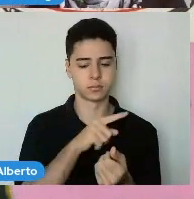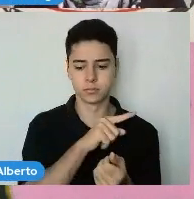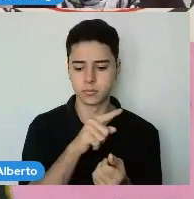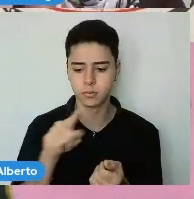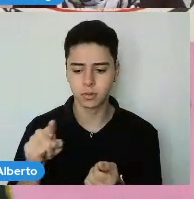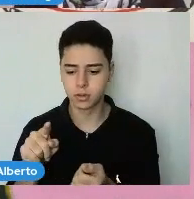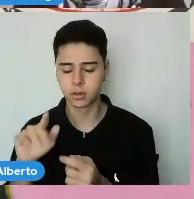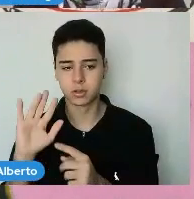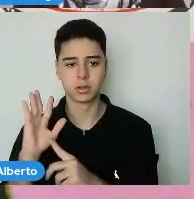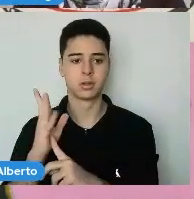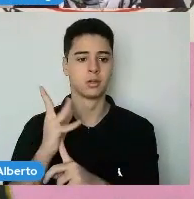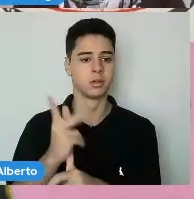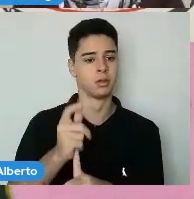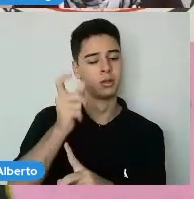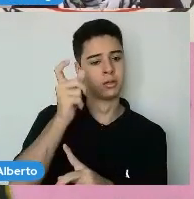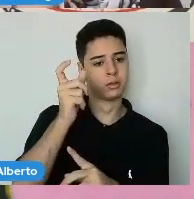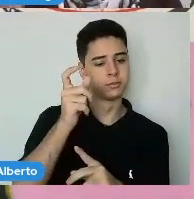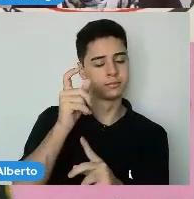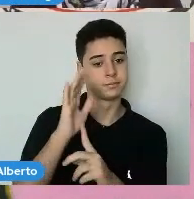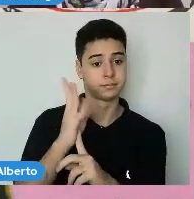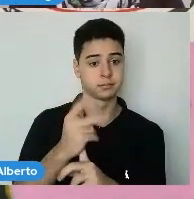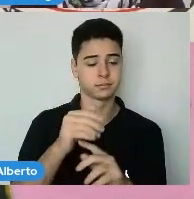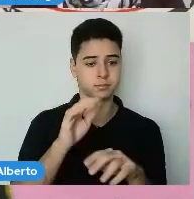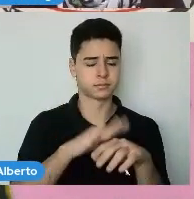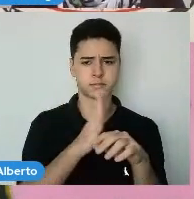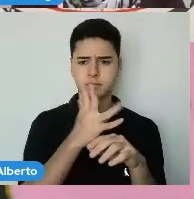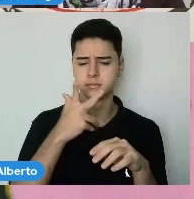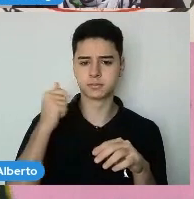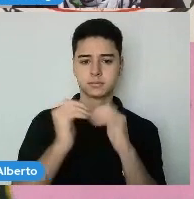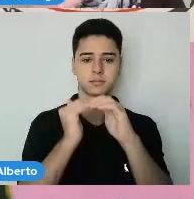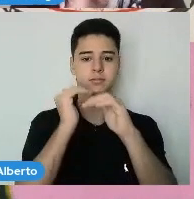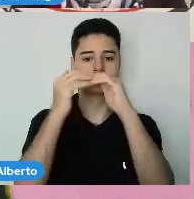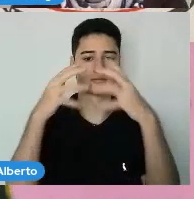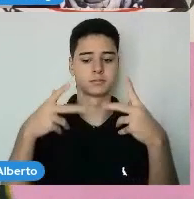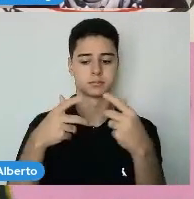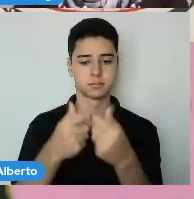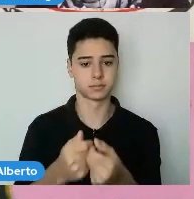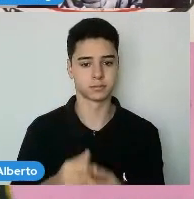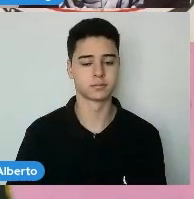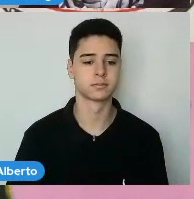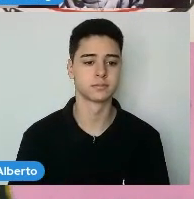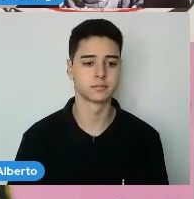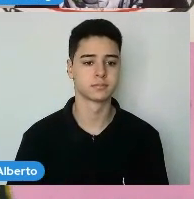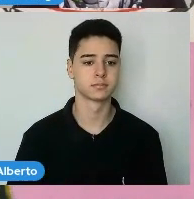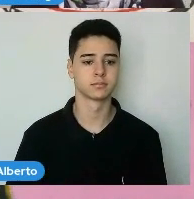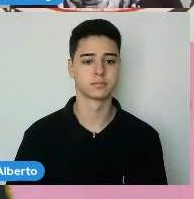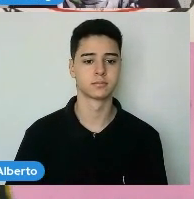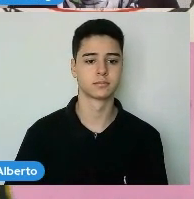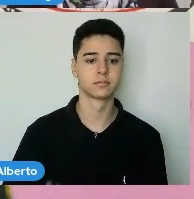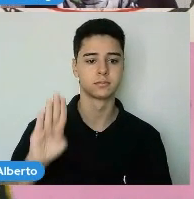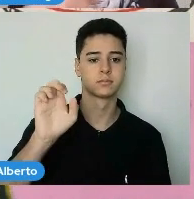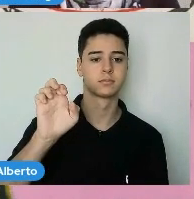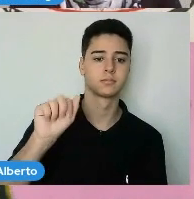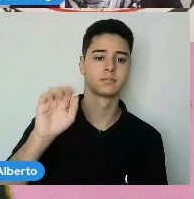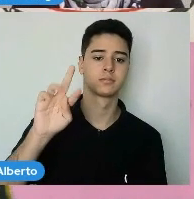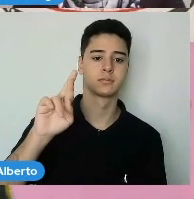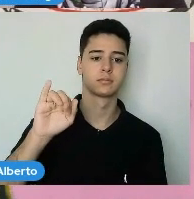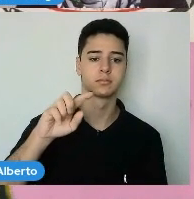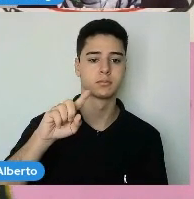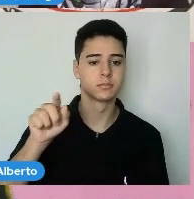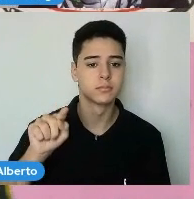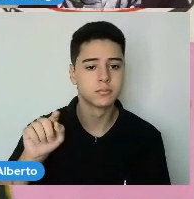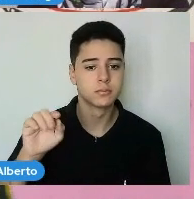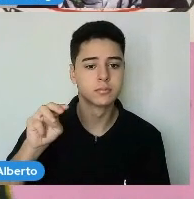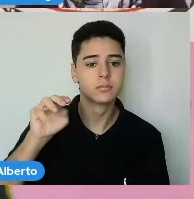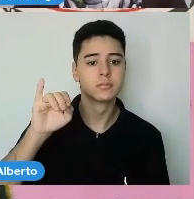uma dos seus trabalhos mais famosos, uma das suas séries mais famosas, né? No caso da Beatriz Milhazes, eu já estou falando de apropriação